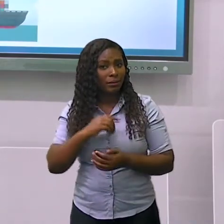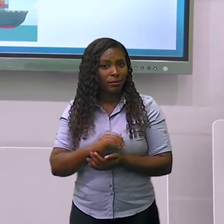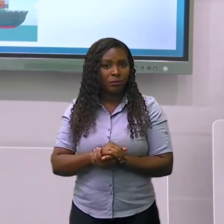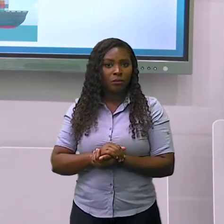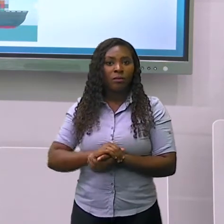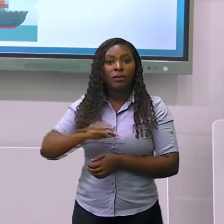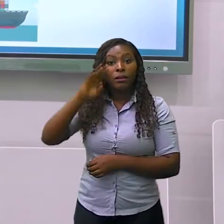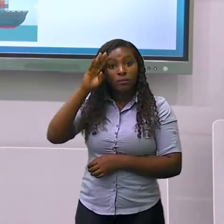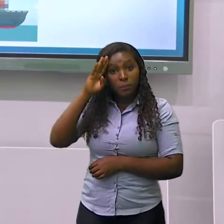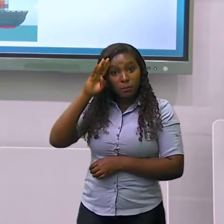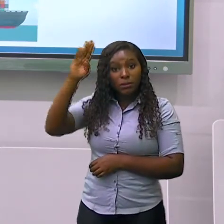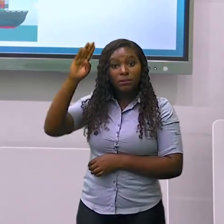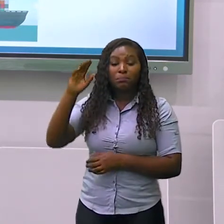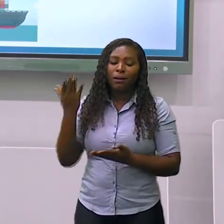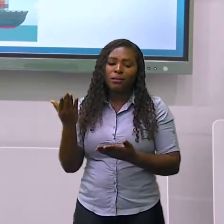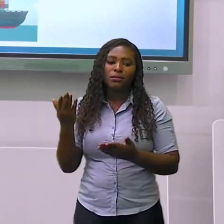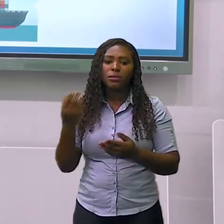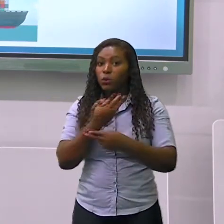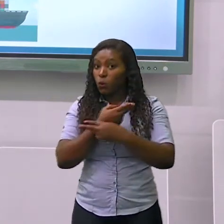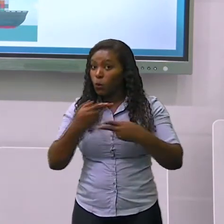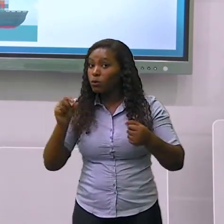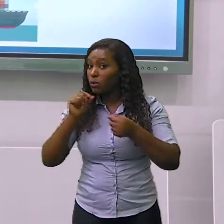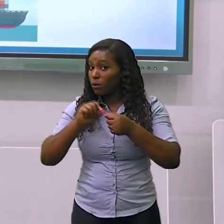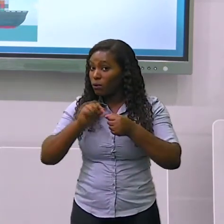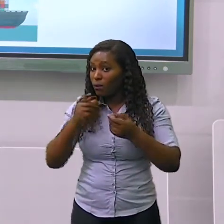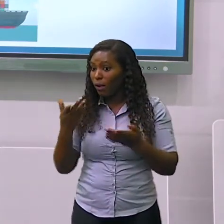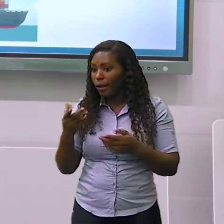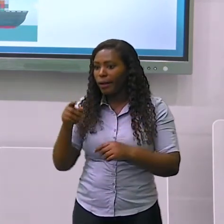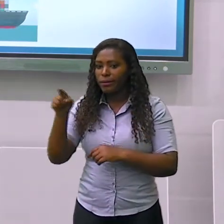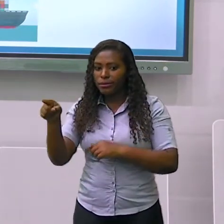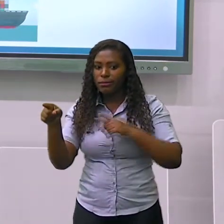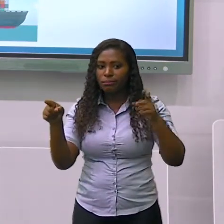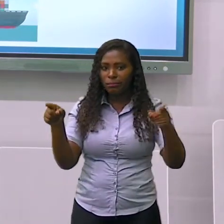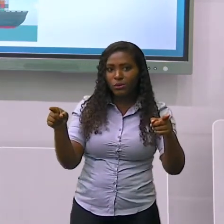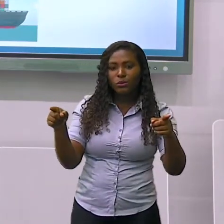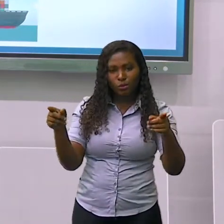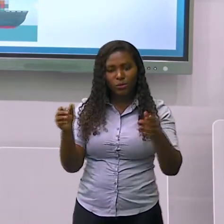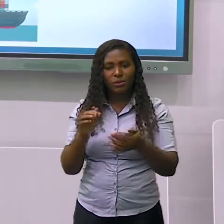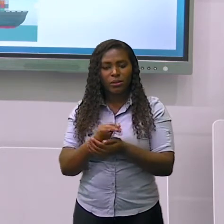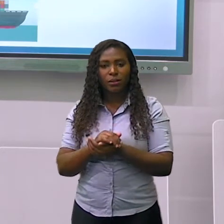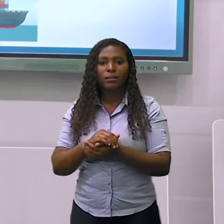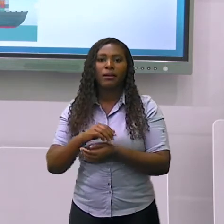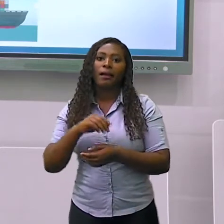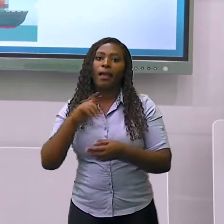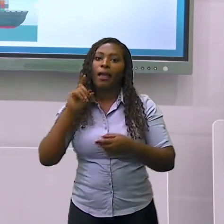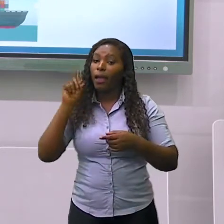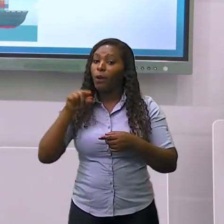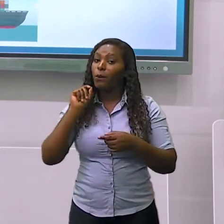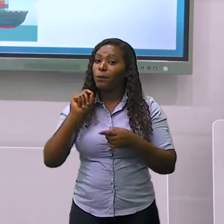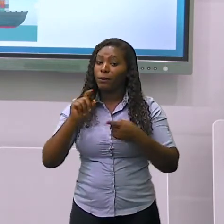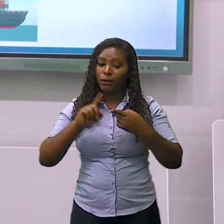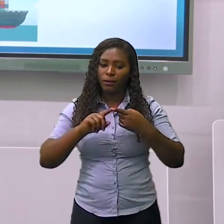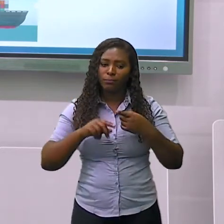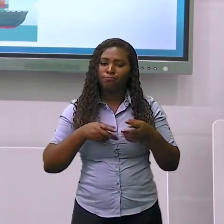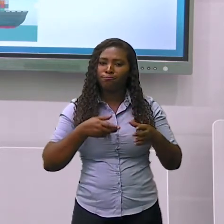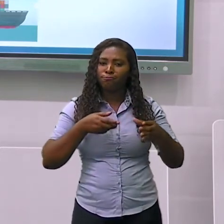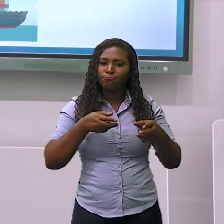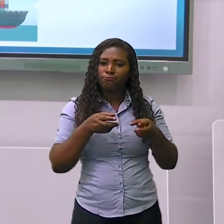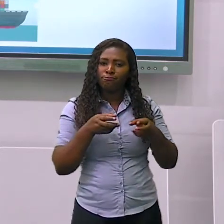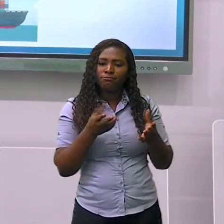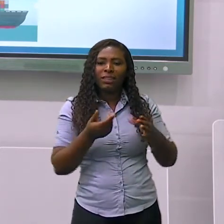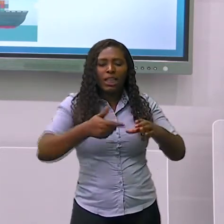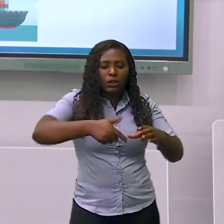principais atividades econômicas ligadas aos mares e oceanos são o